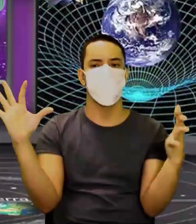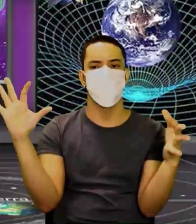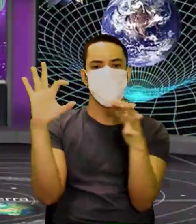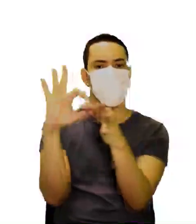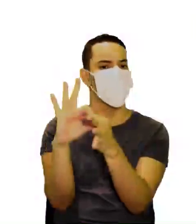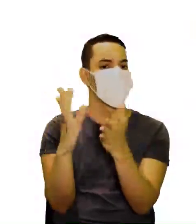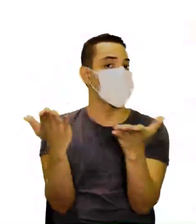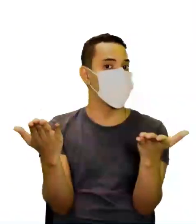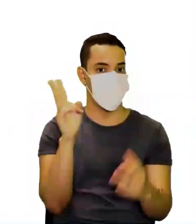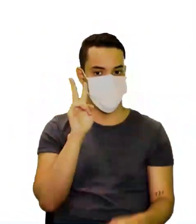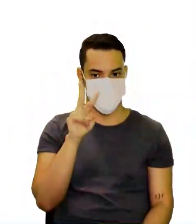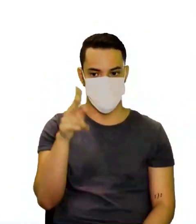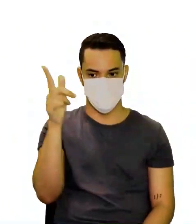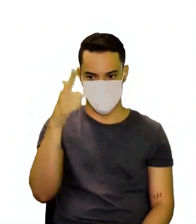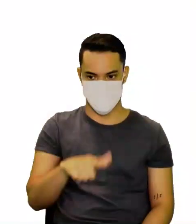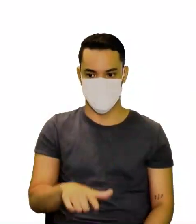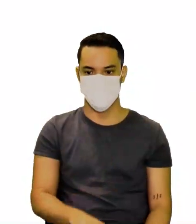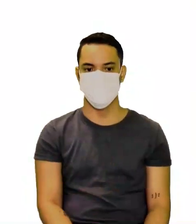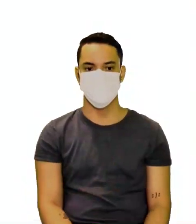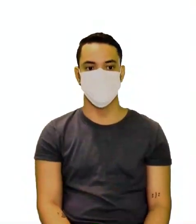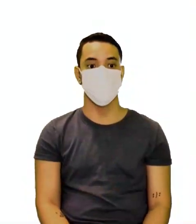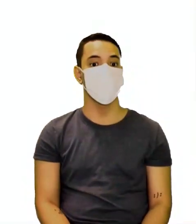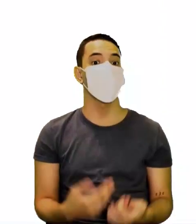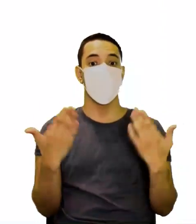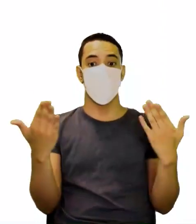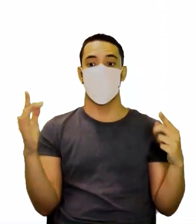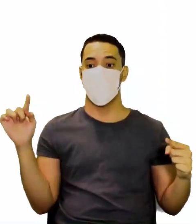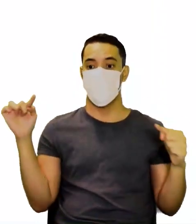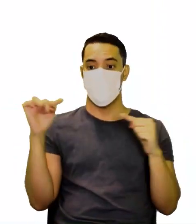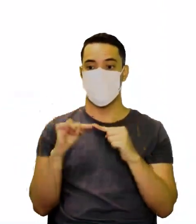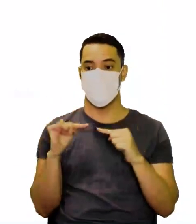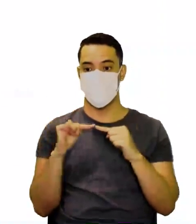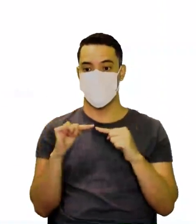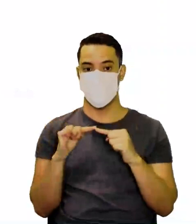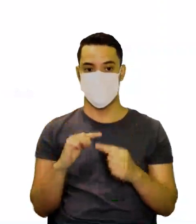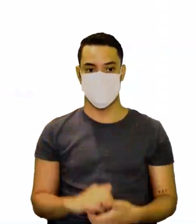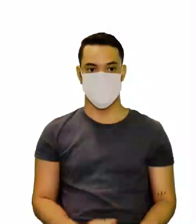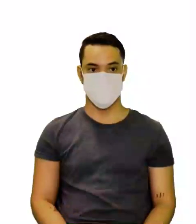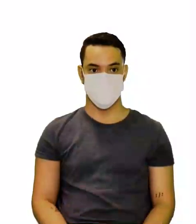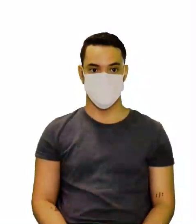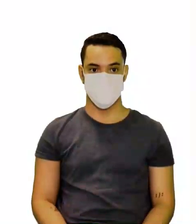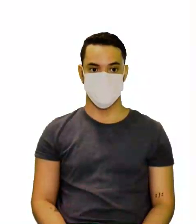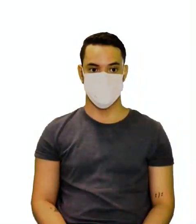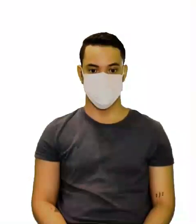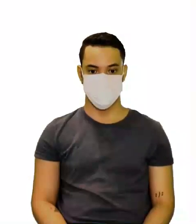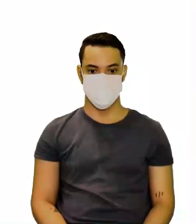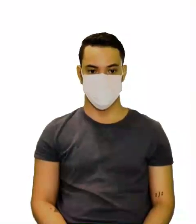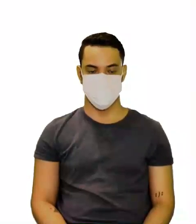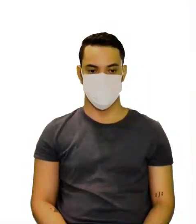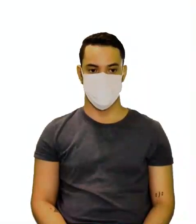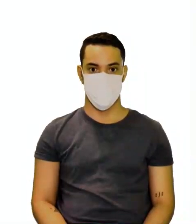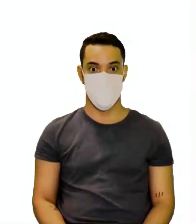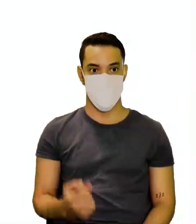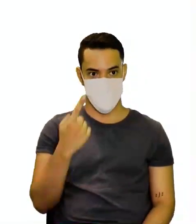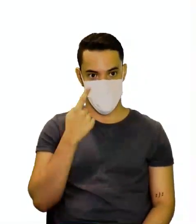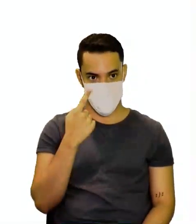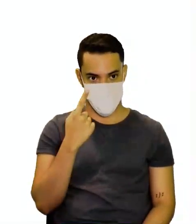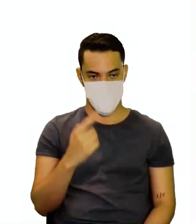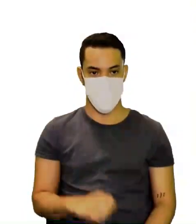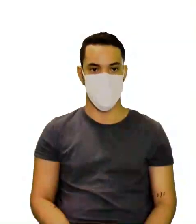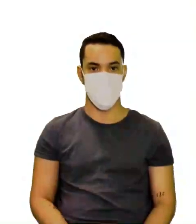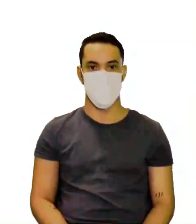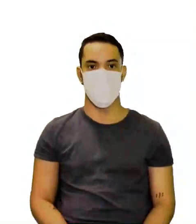Vamos dar uma olhadinha de novo ali. Qual figura melhor se encaixa, pessoal? Vamos lá, olha só. A